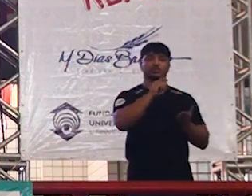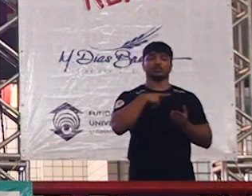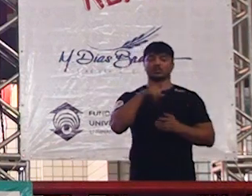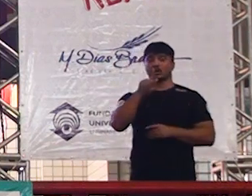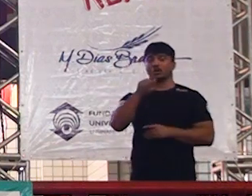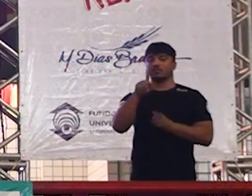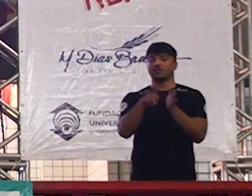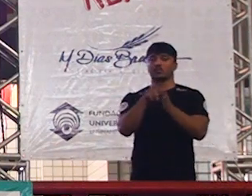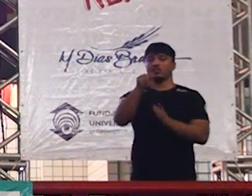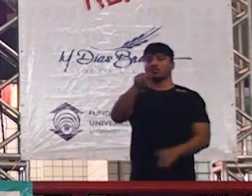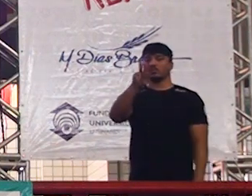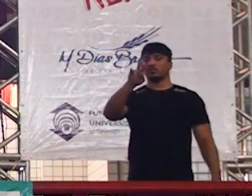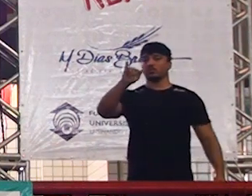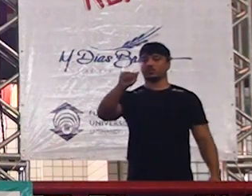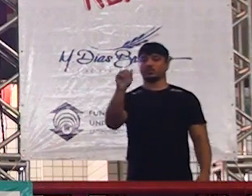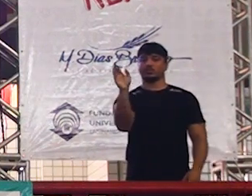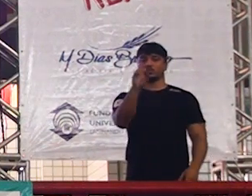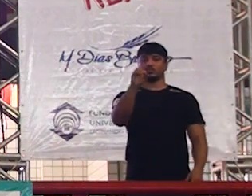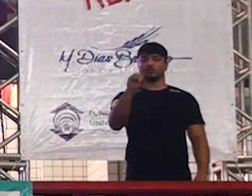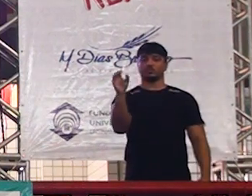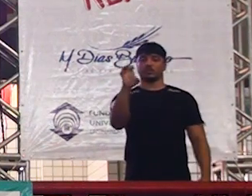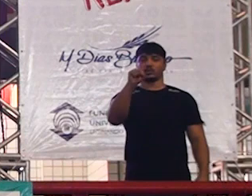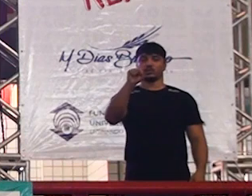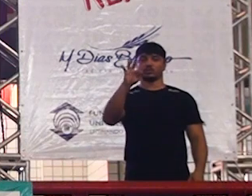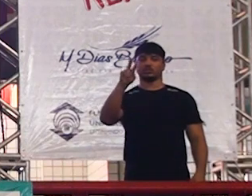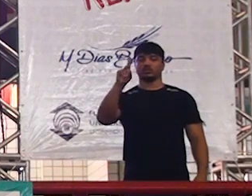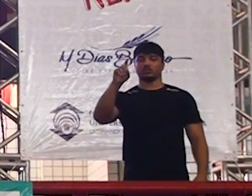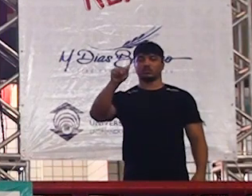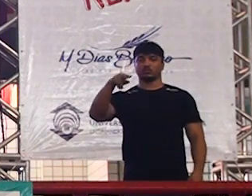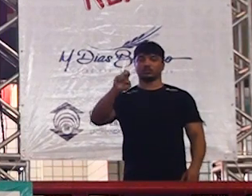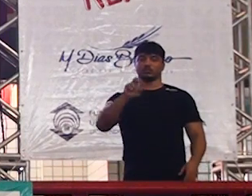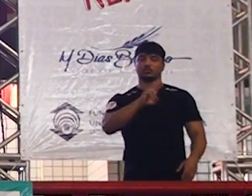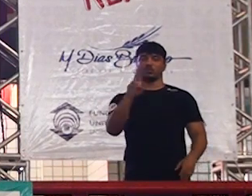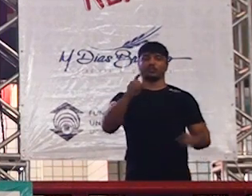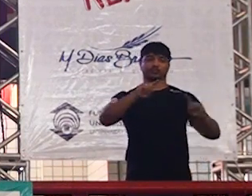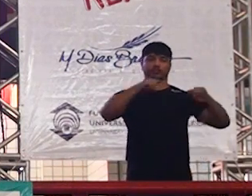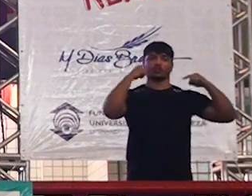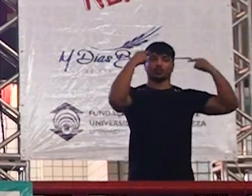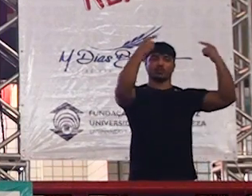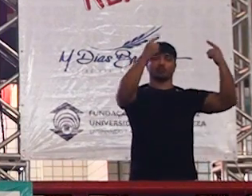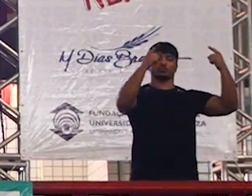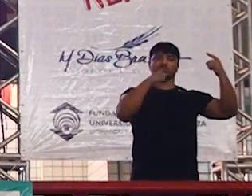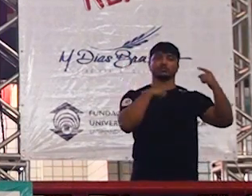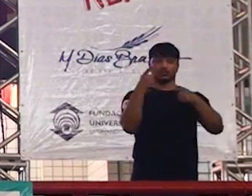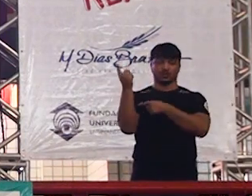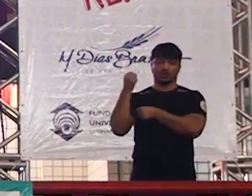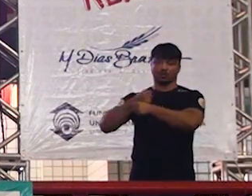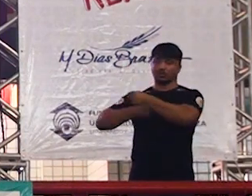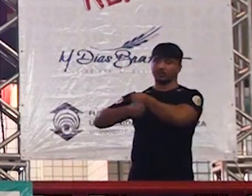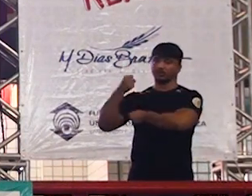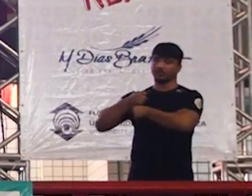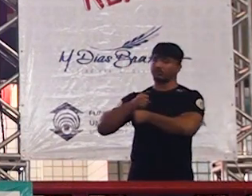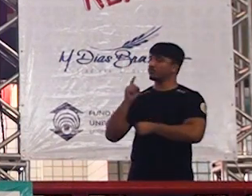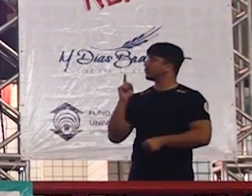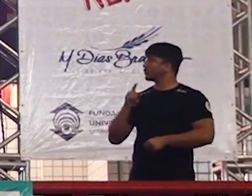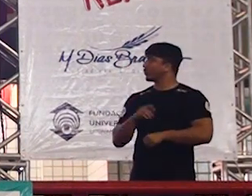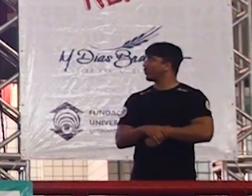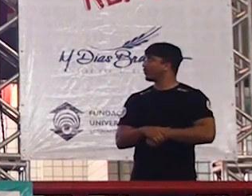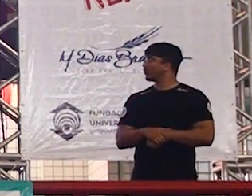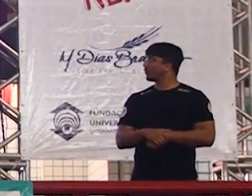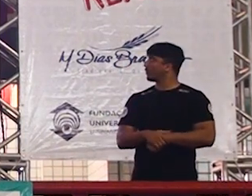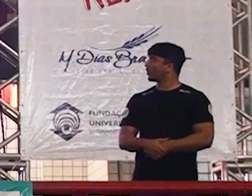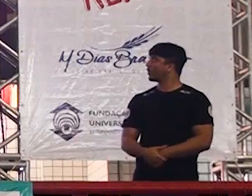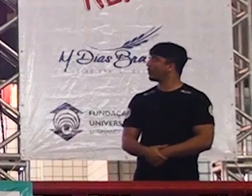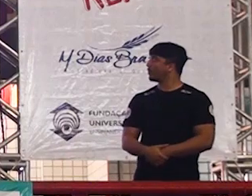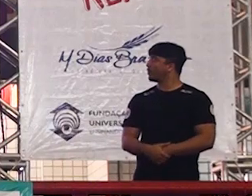Guia do Estudante. Ela se chama Atualidades. Essa aqui é do ano passado. Tá? Ó, do ano